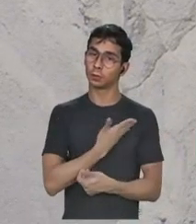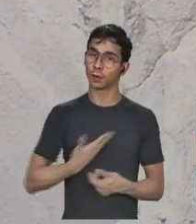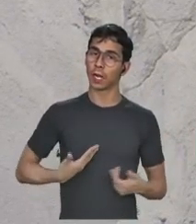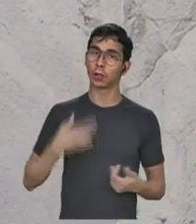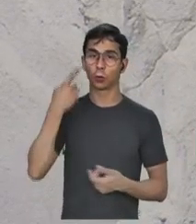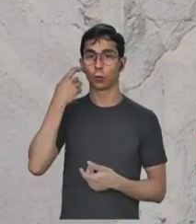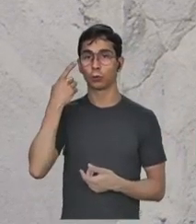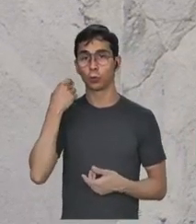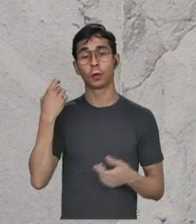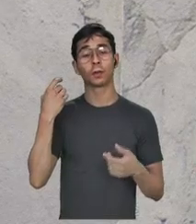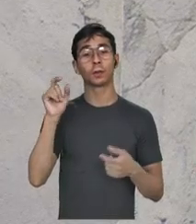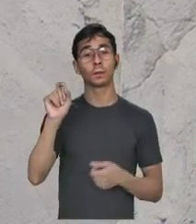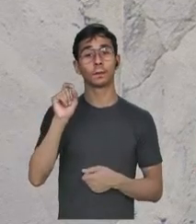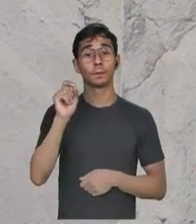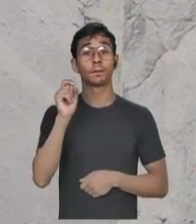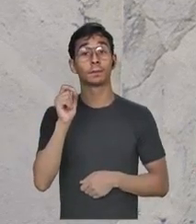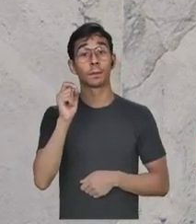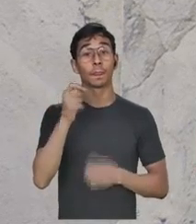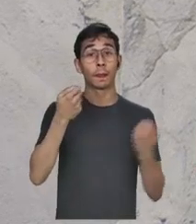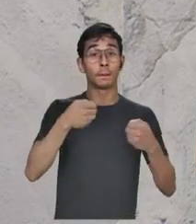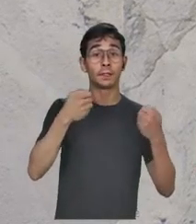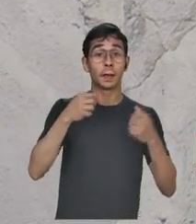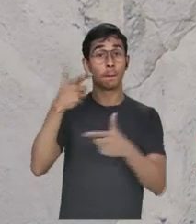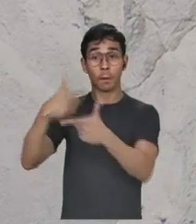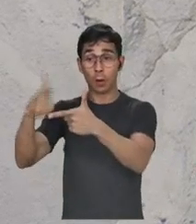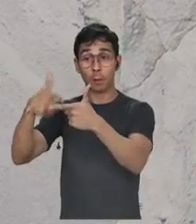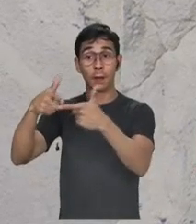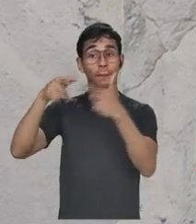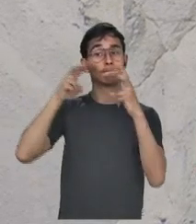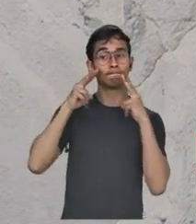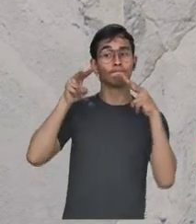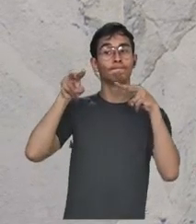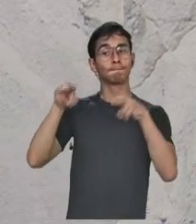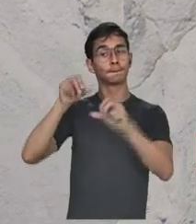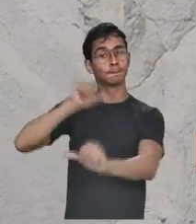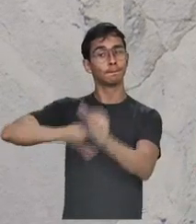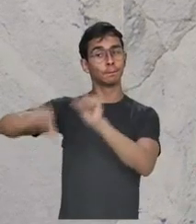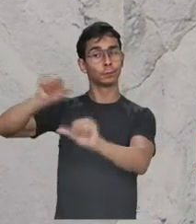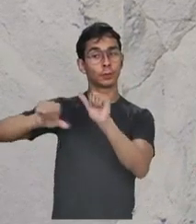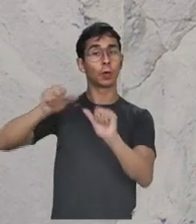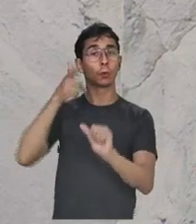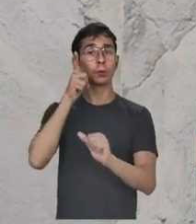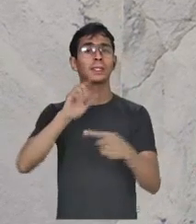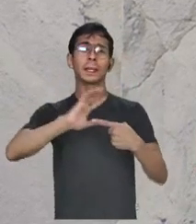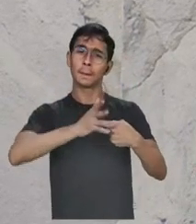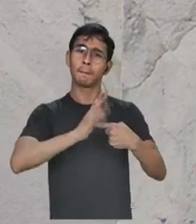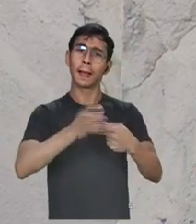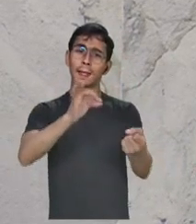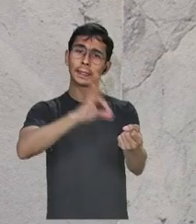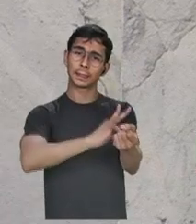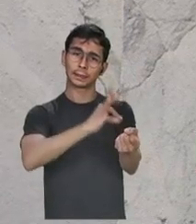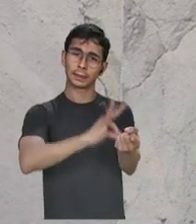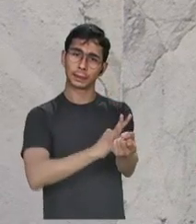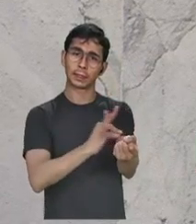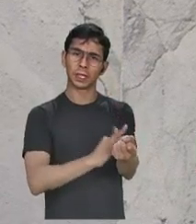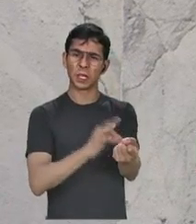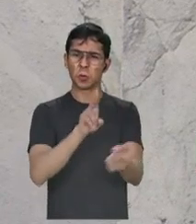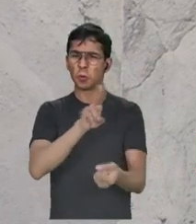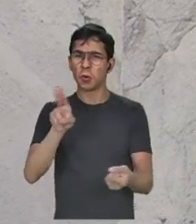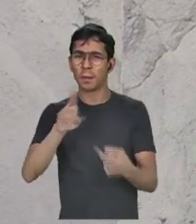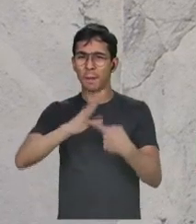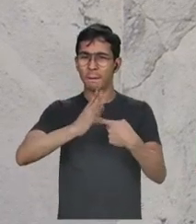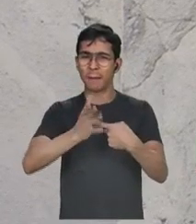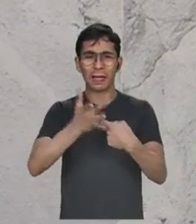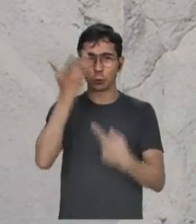joão dória para que volte os olhos a este problema e consiga essa máquina máquina de cateterismo no seu nome técnico tem um nome não sei dizer